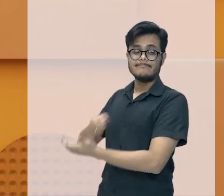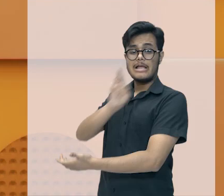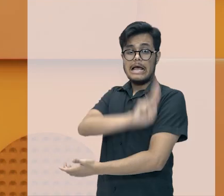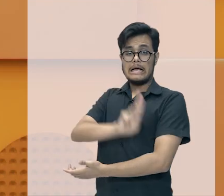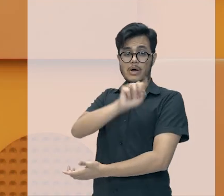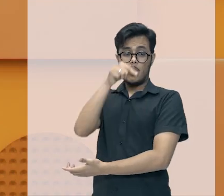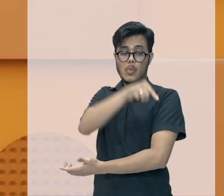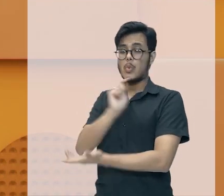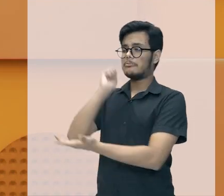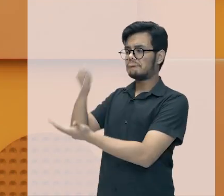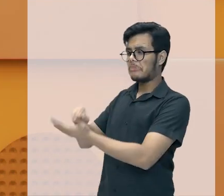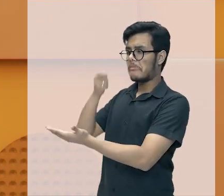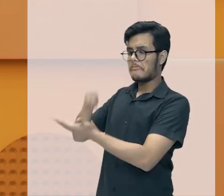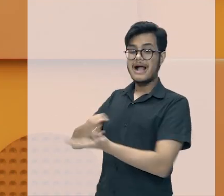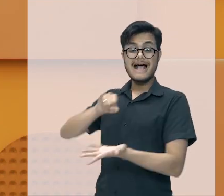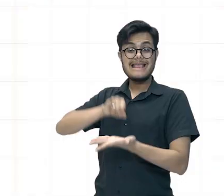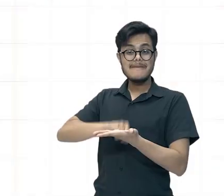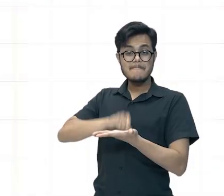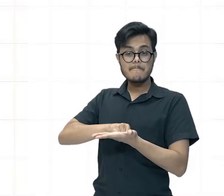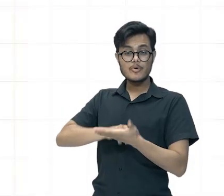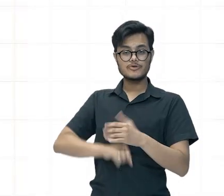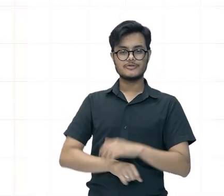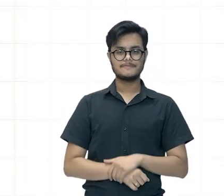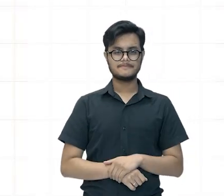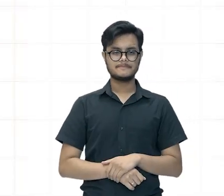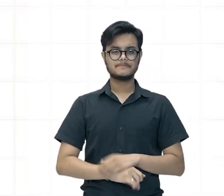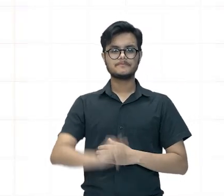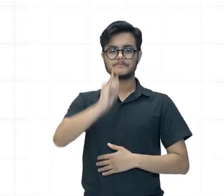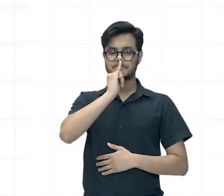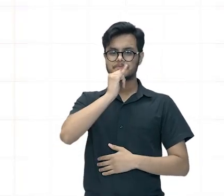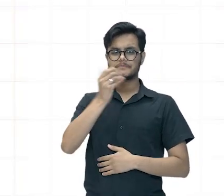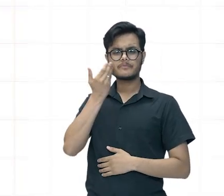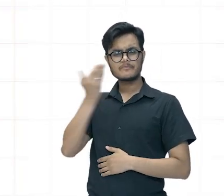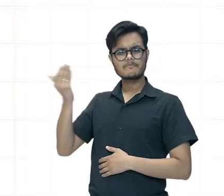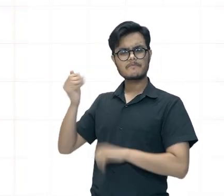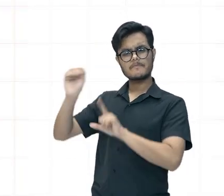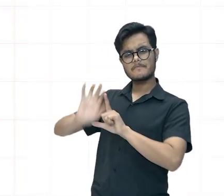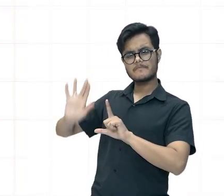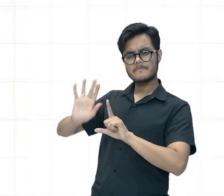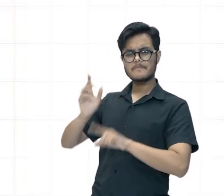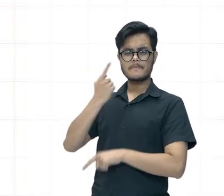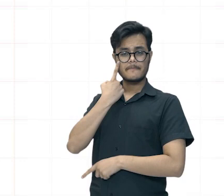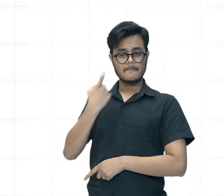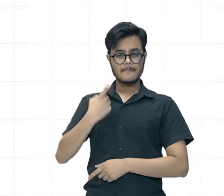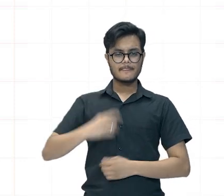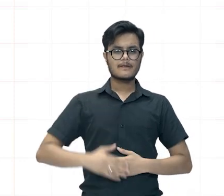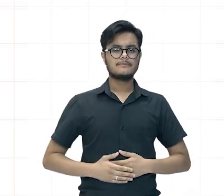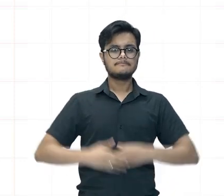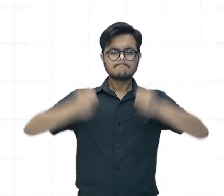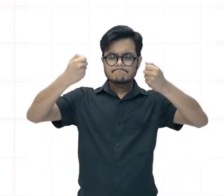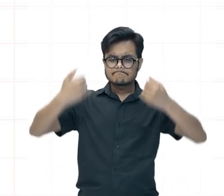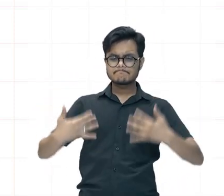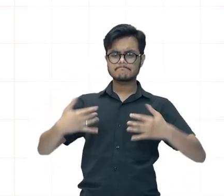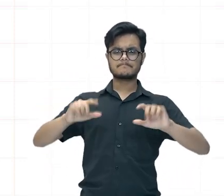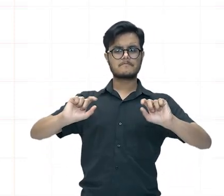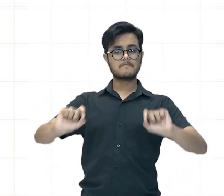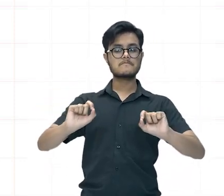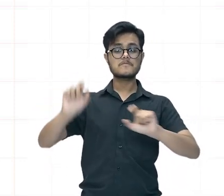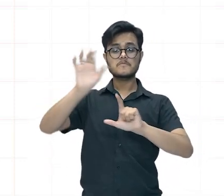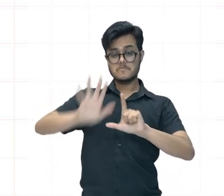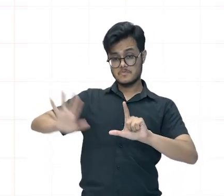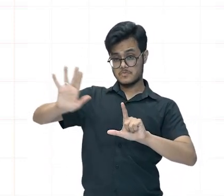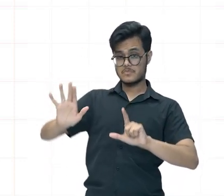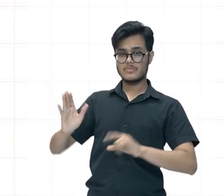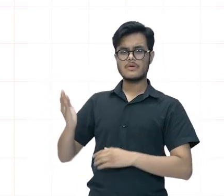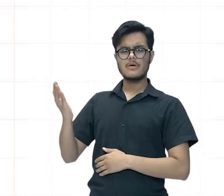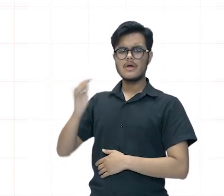então, impostos, ok? Acompanha ali comigo, olha só que imagem interessante. Falamos, então, aí vocês observem, então,